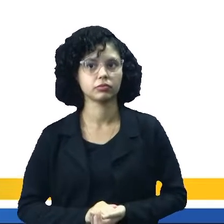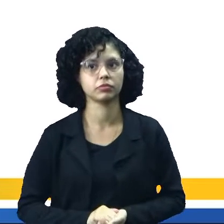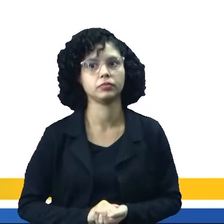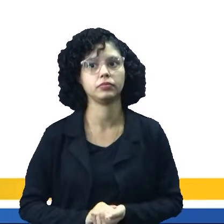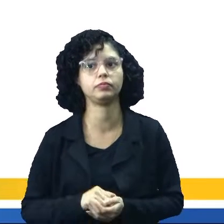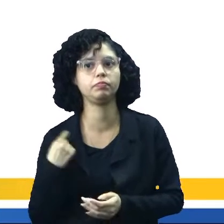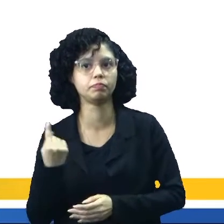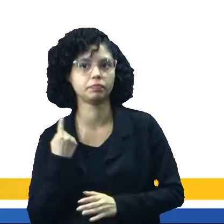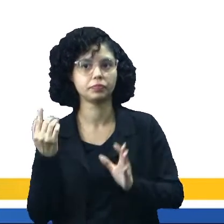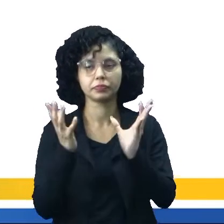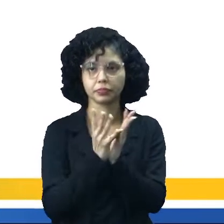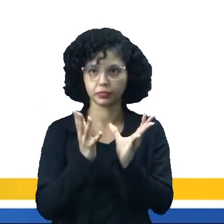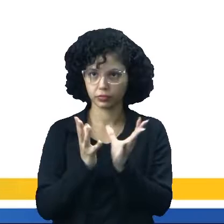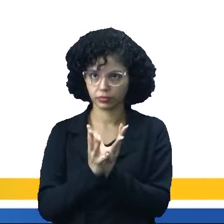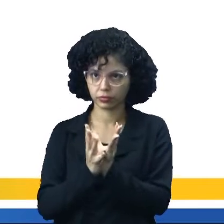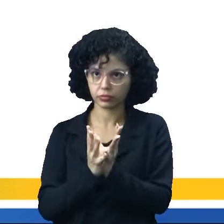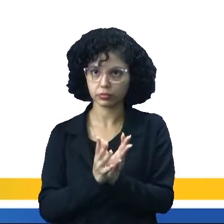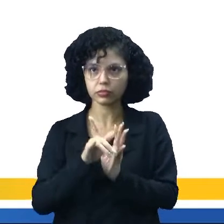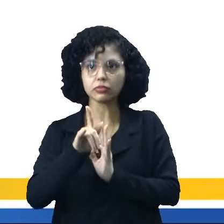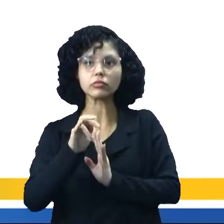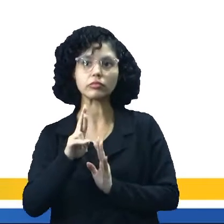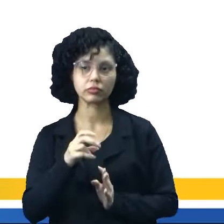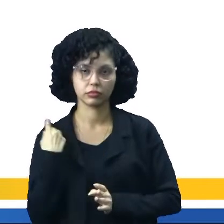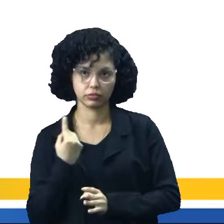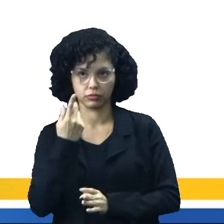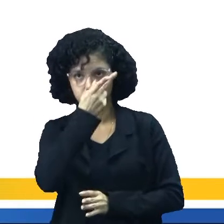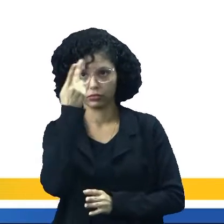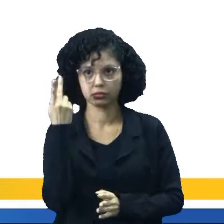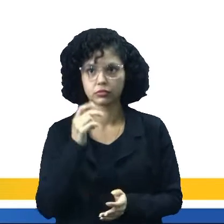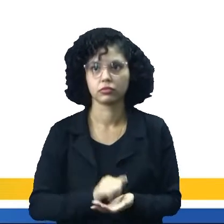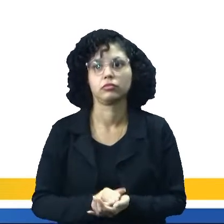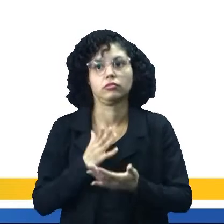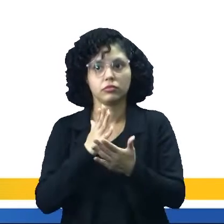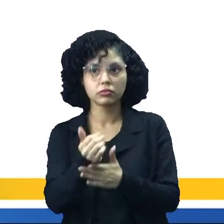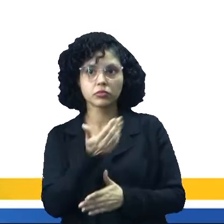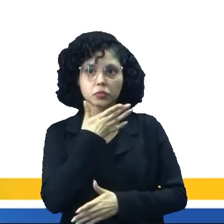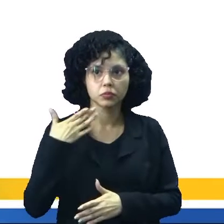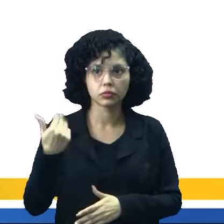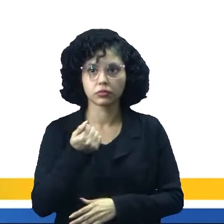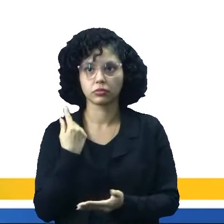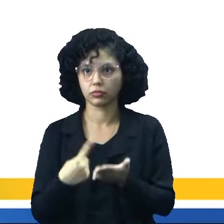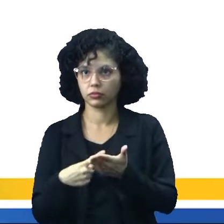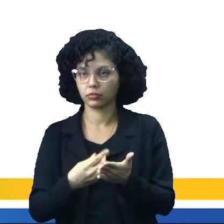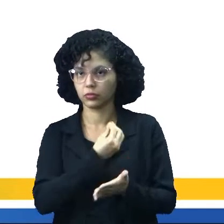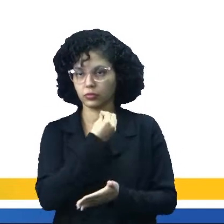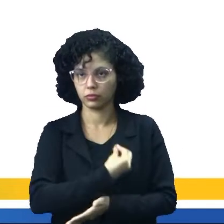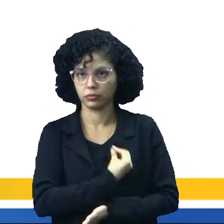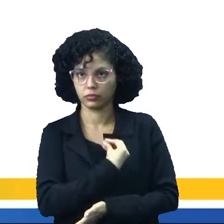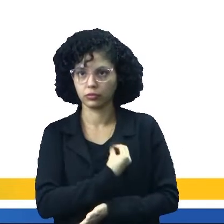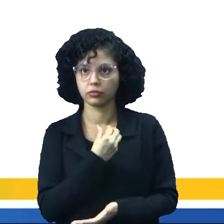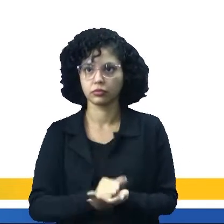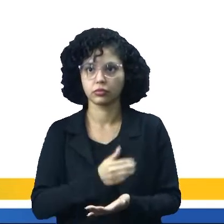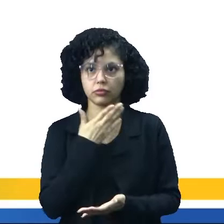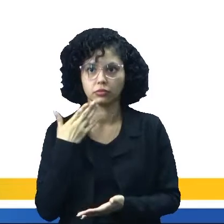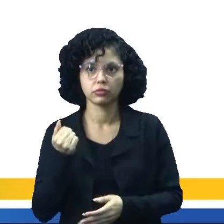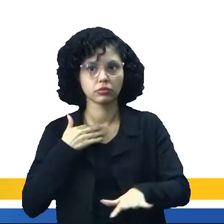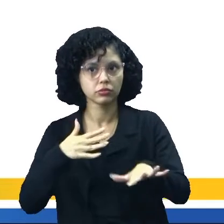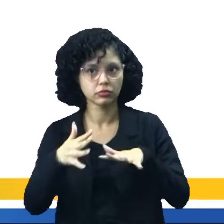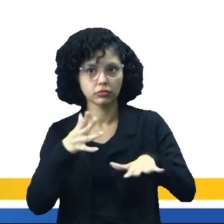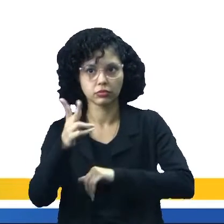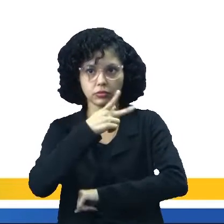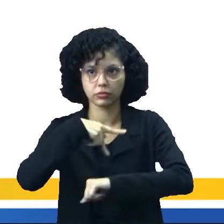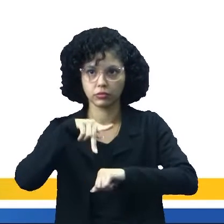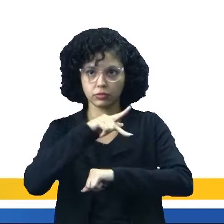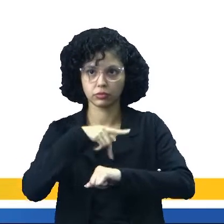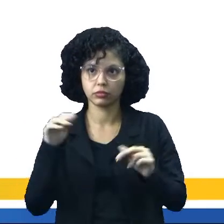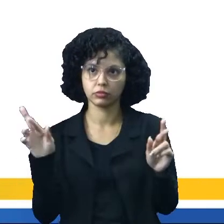emigração de indivíduo ou grupo de indivíduos em busca de melhores condições de vida. Essa movimentação